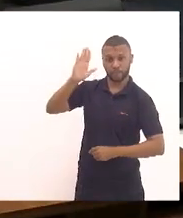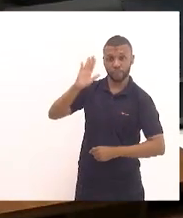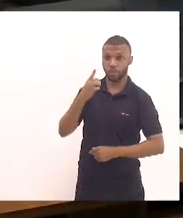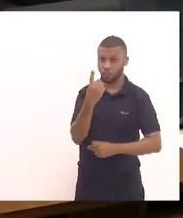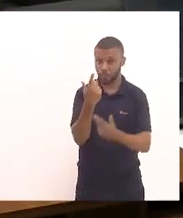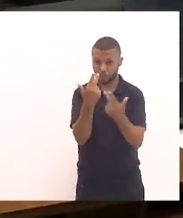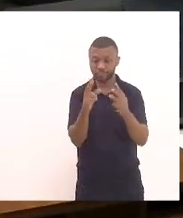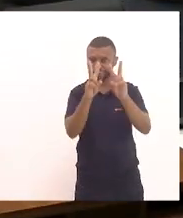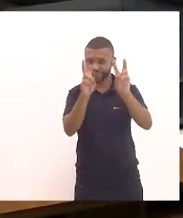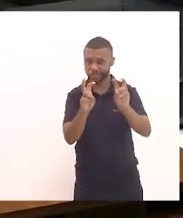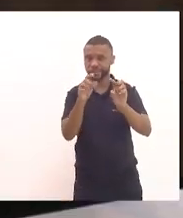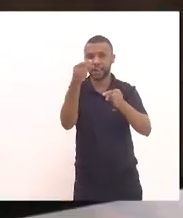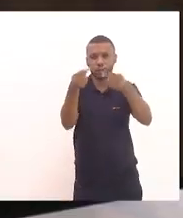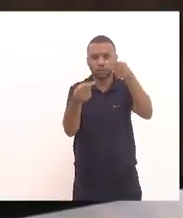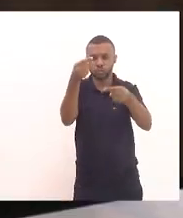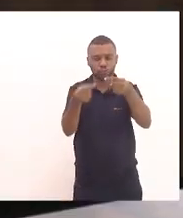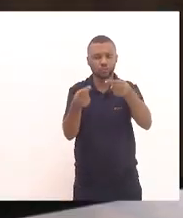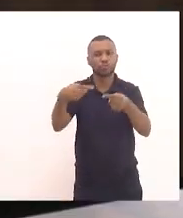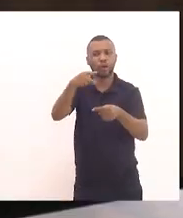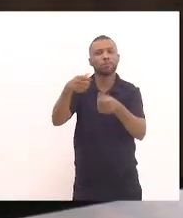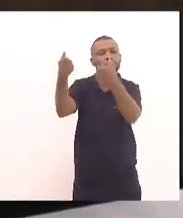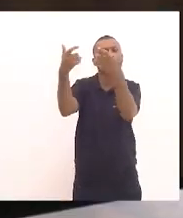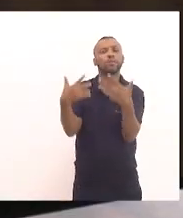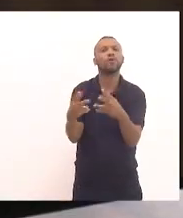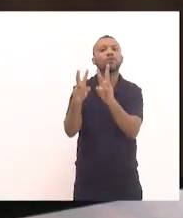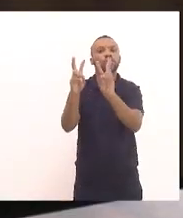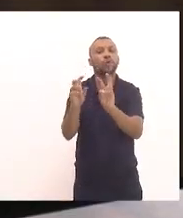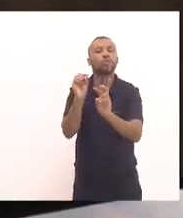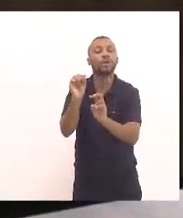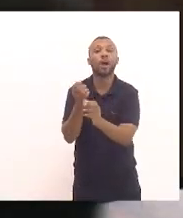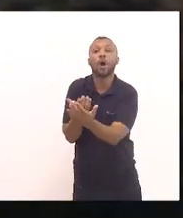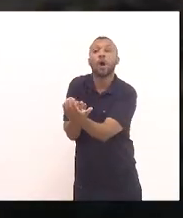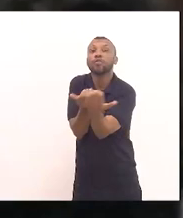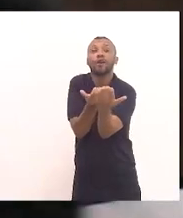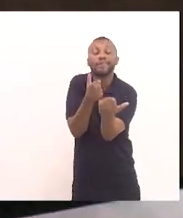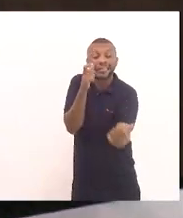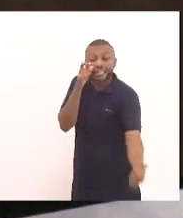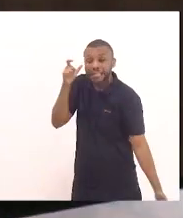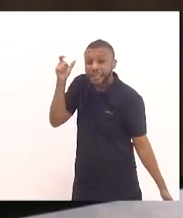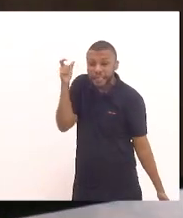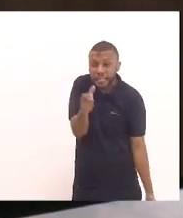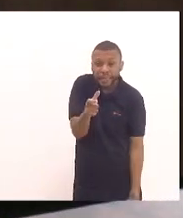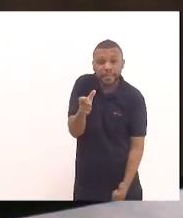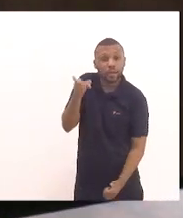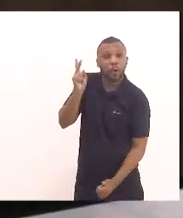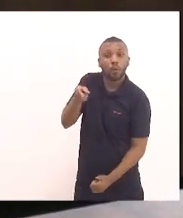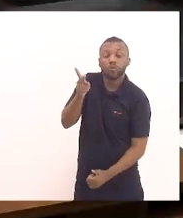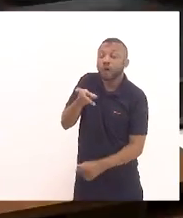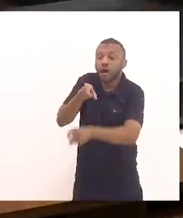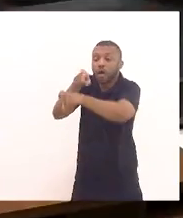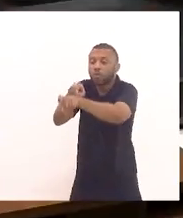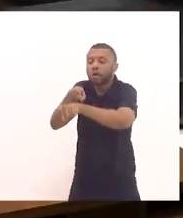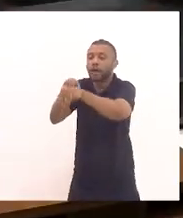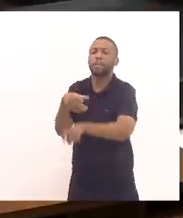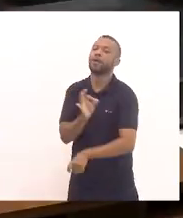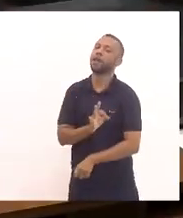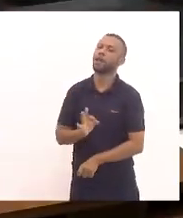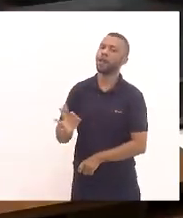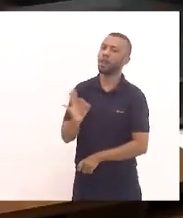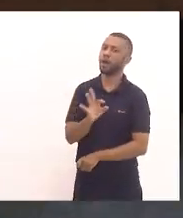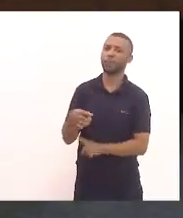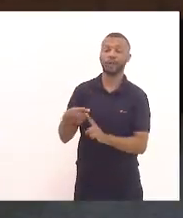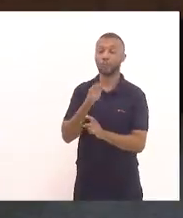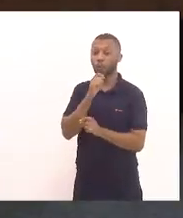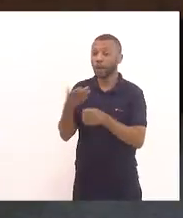deputado Valdeque Carneiro, que ouvimos foi justamente que os jovens não se interessam mais em permanecer no campo, porque sem